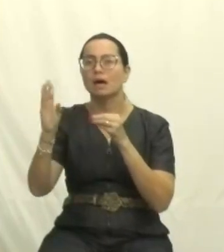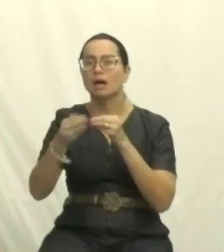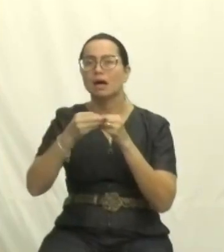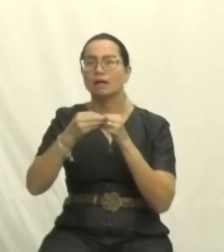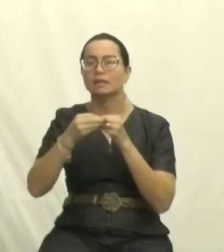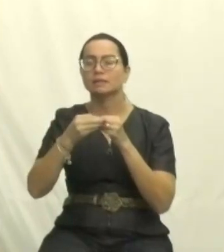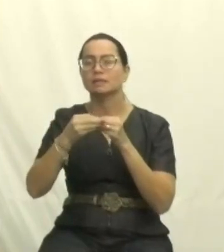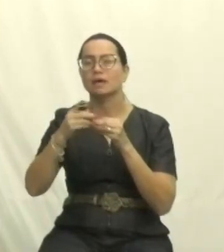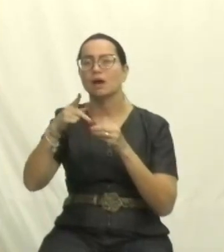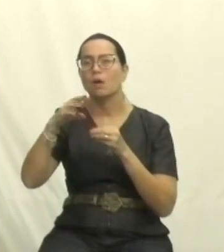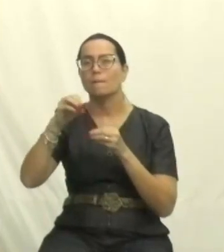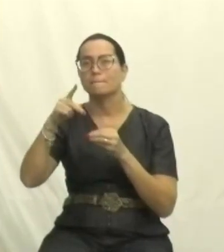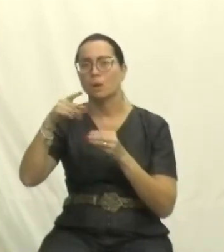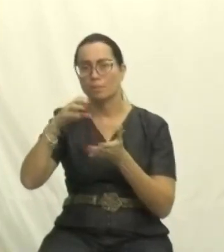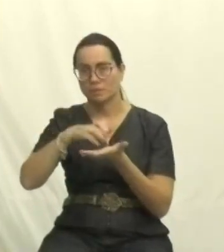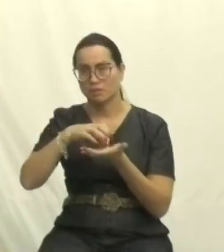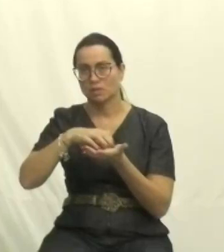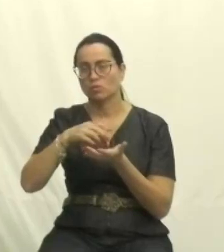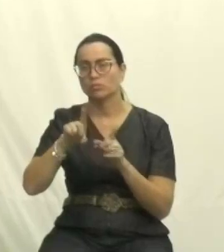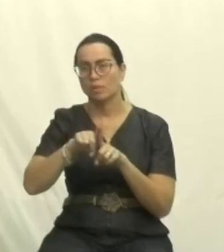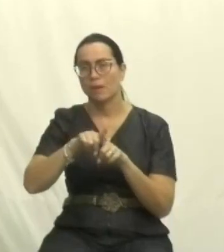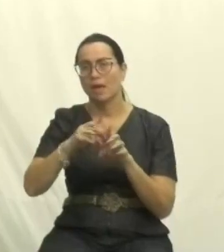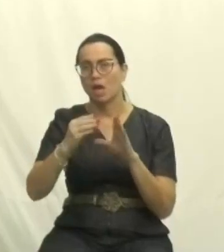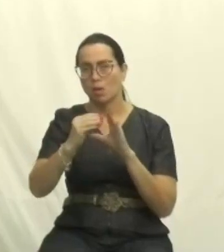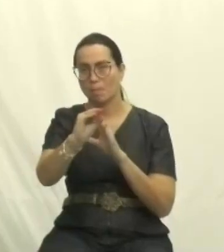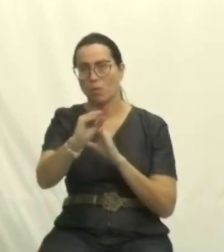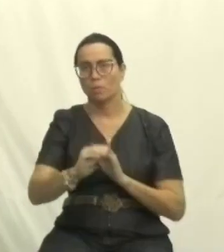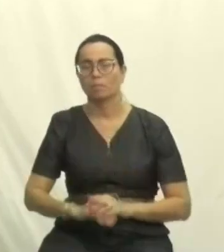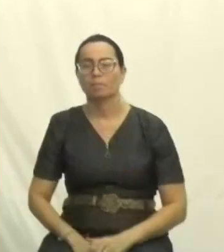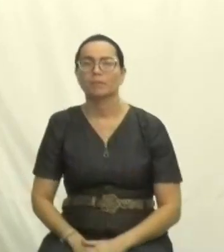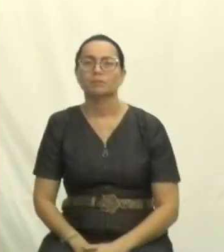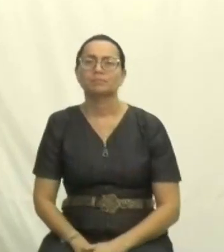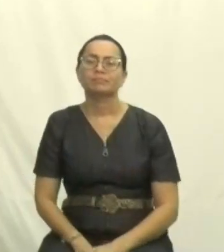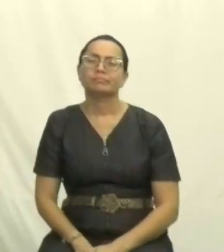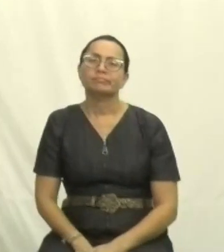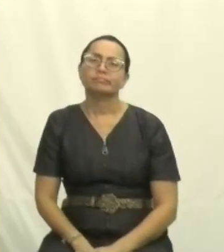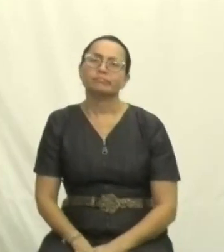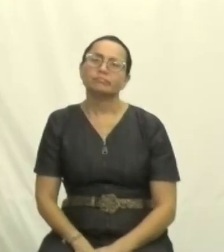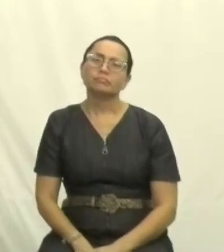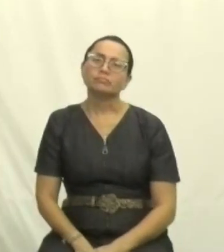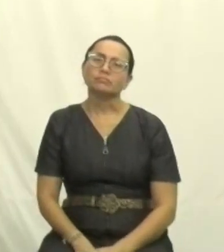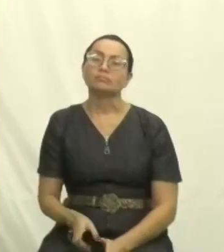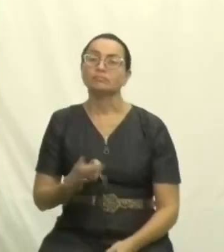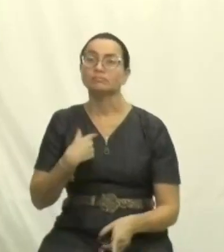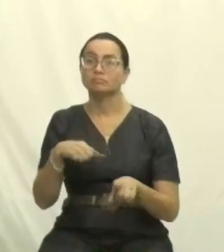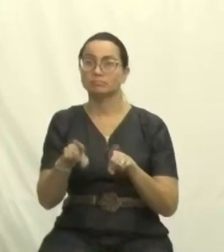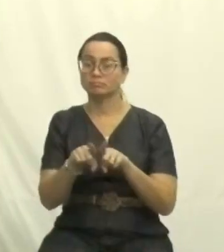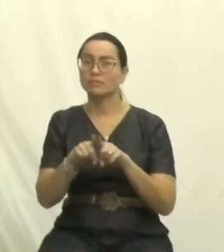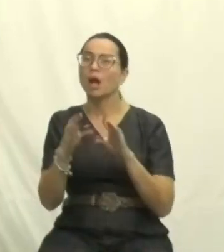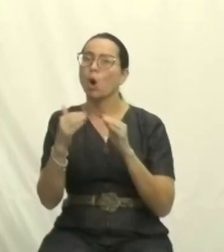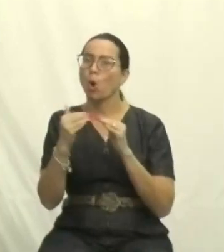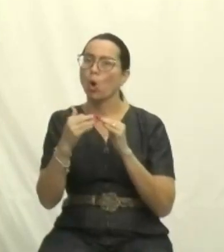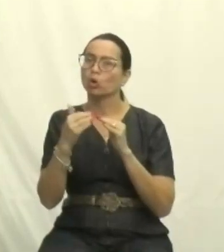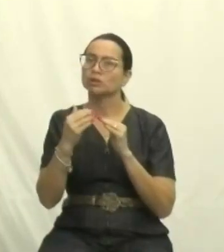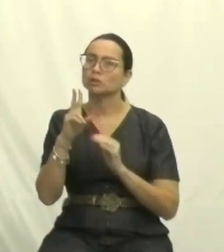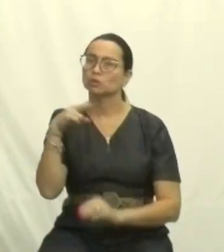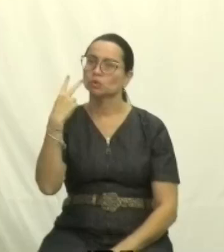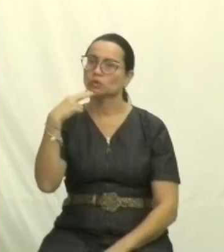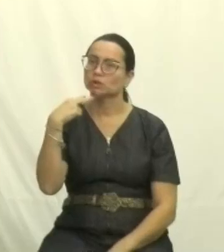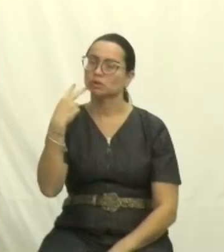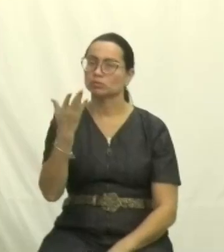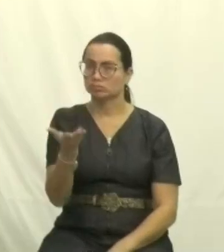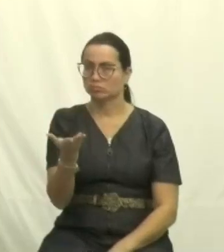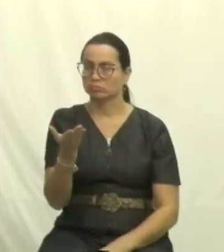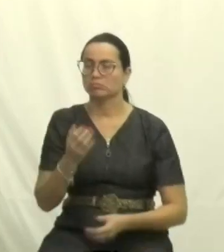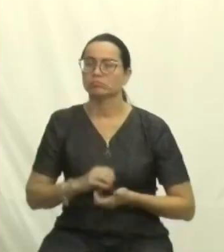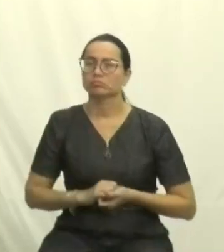Obadias. Senhor presidente, eu fiz questão de também vir aqui, concordando com a fala dos